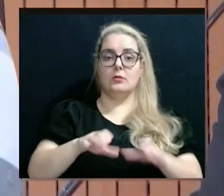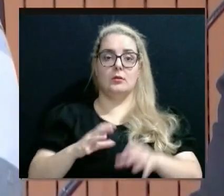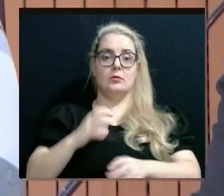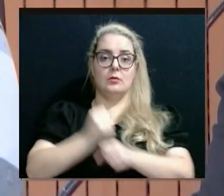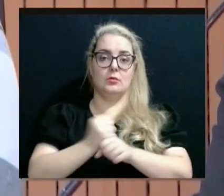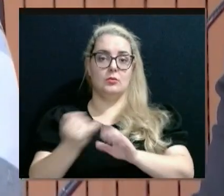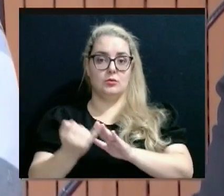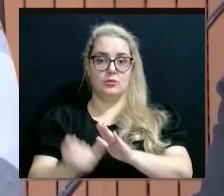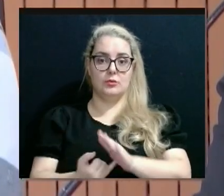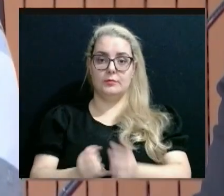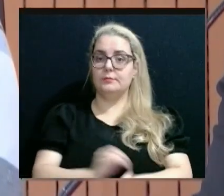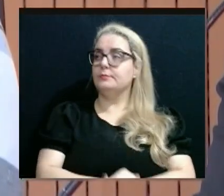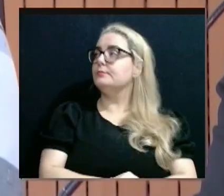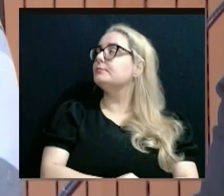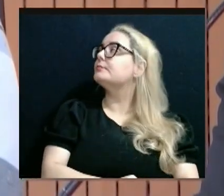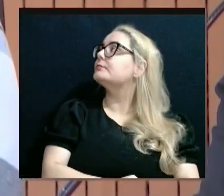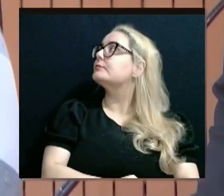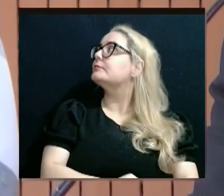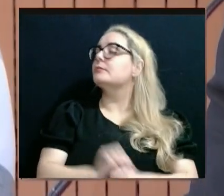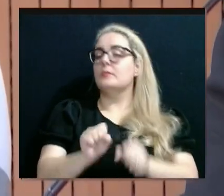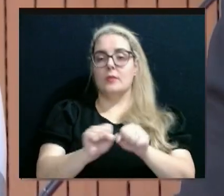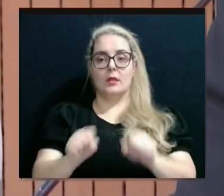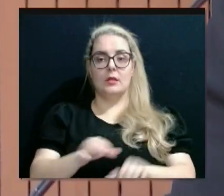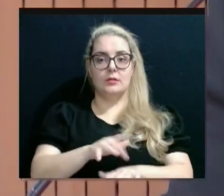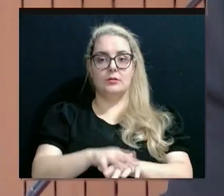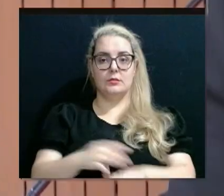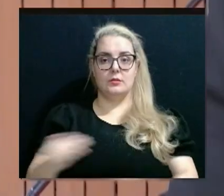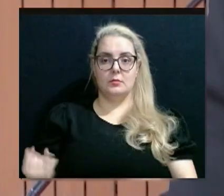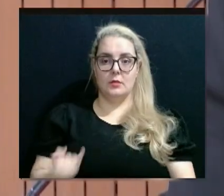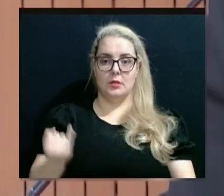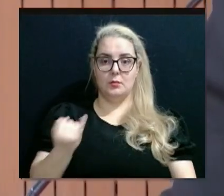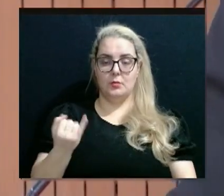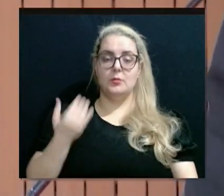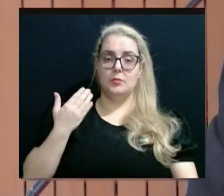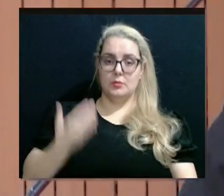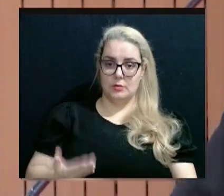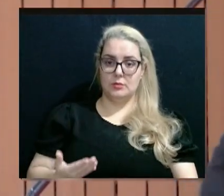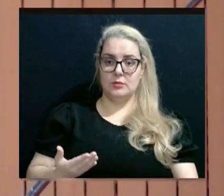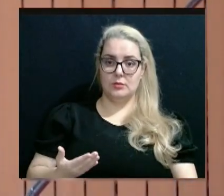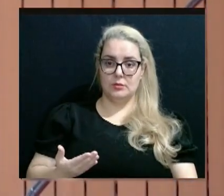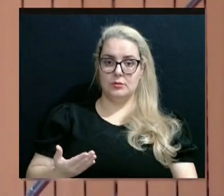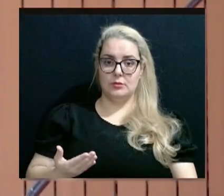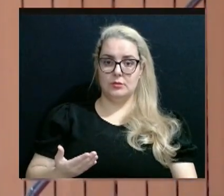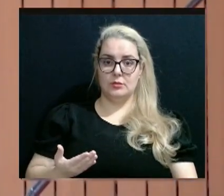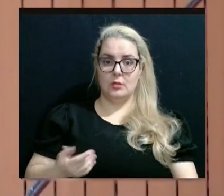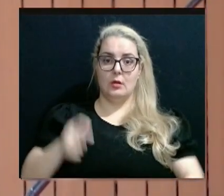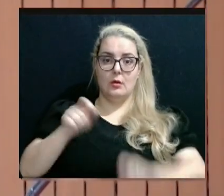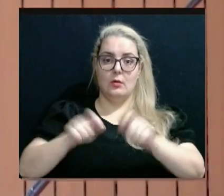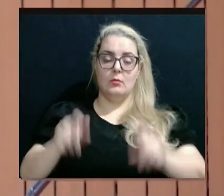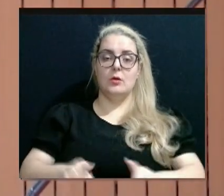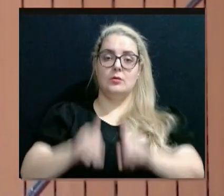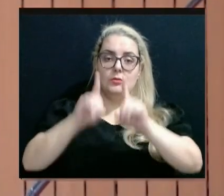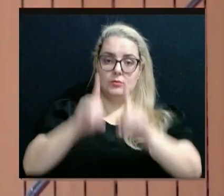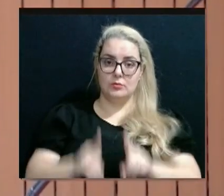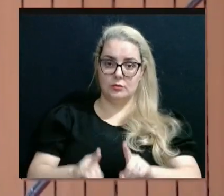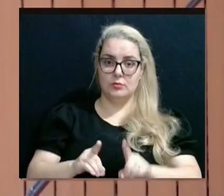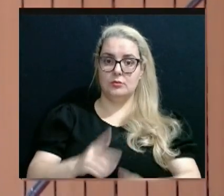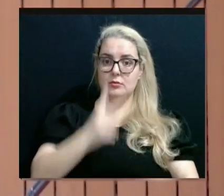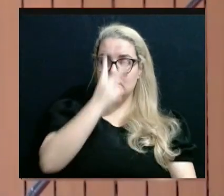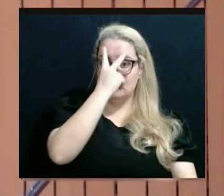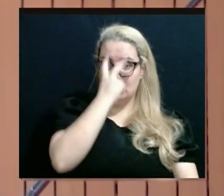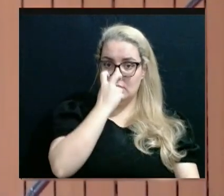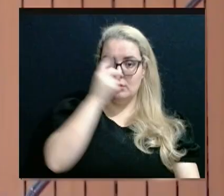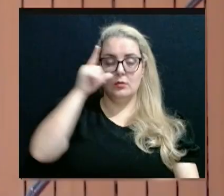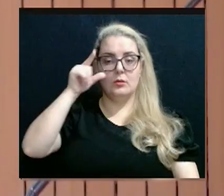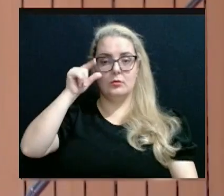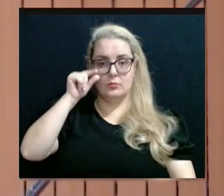Esse sistema Braille, a importância dele para a pessoa com deficiência visual e baixa visão.